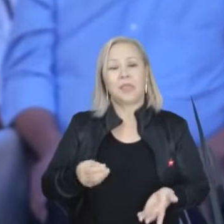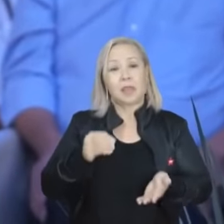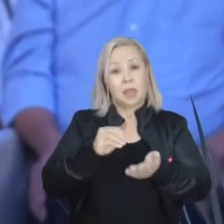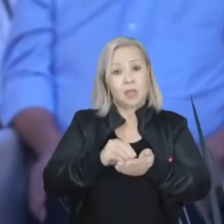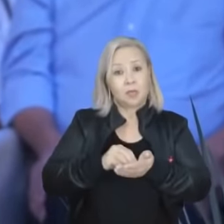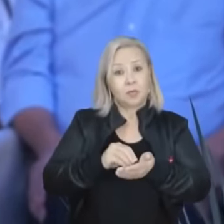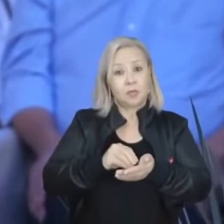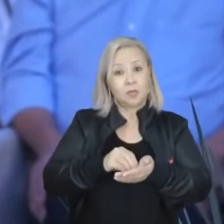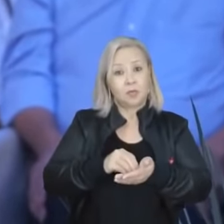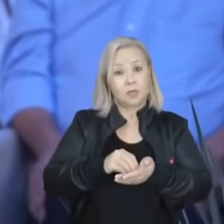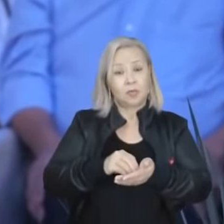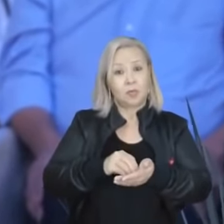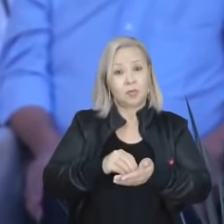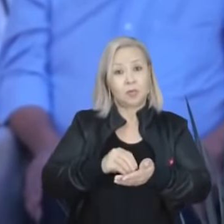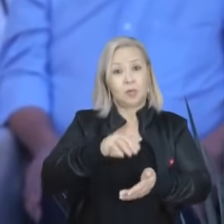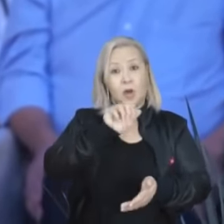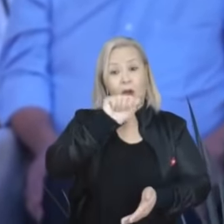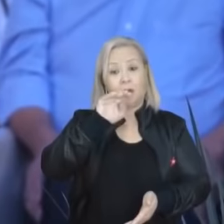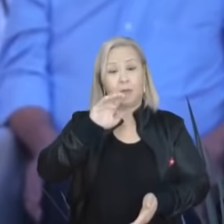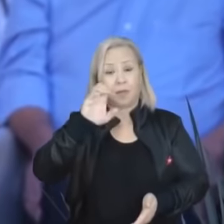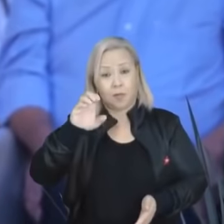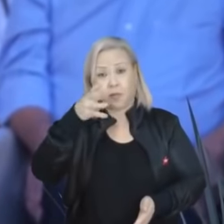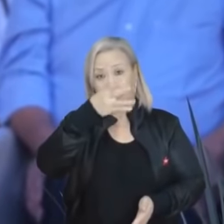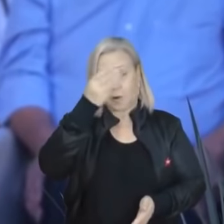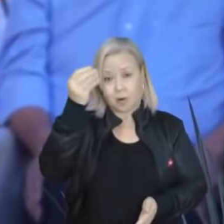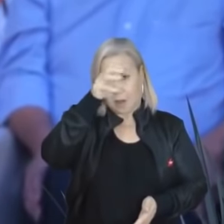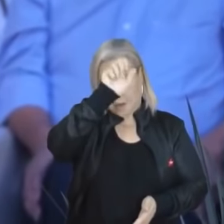O voto da mulher foi conquistado em